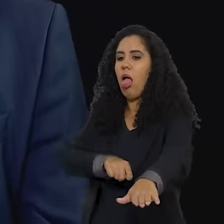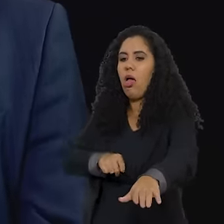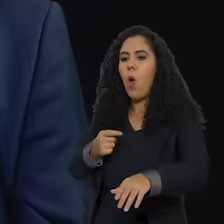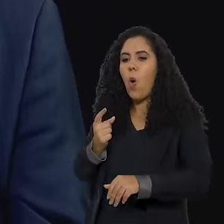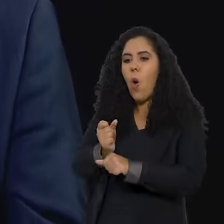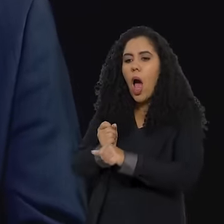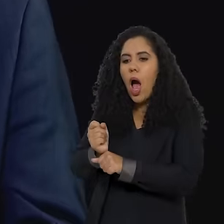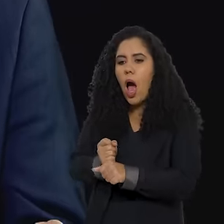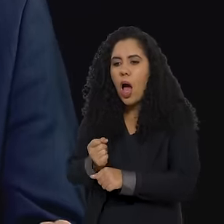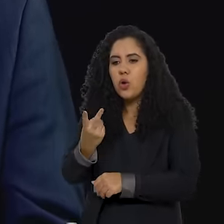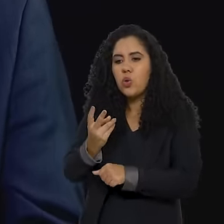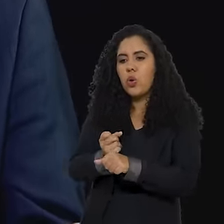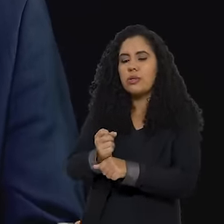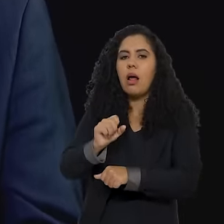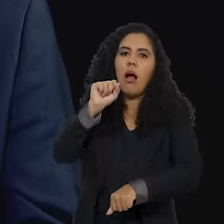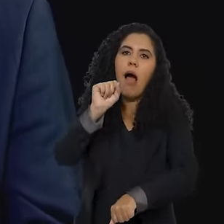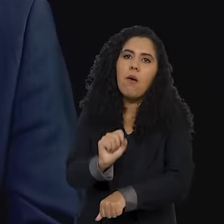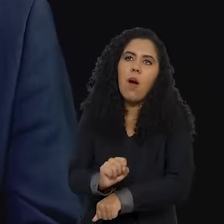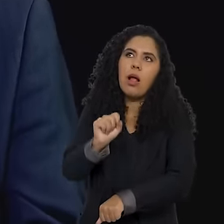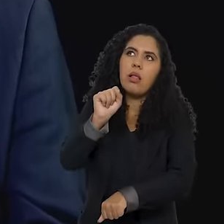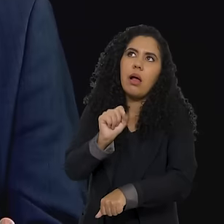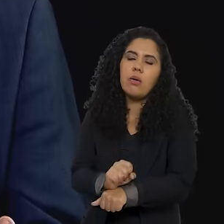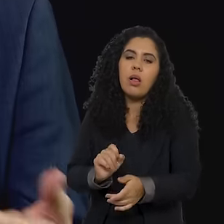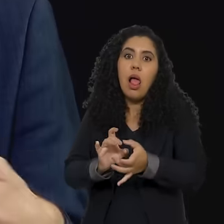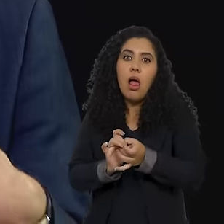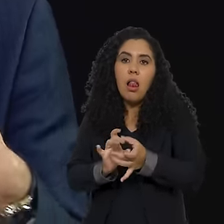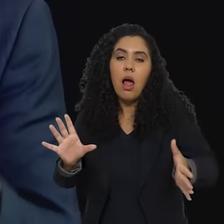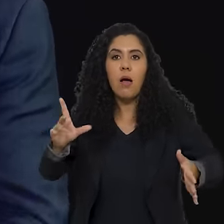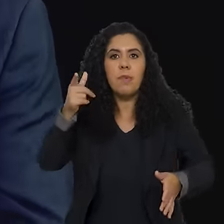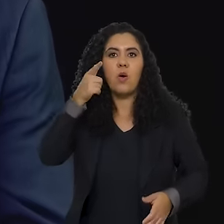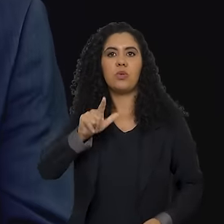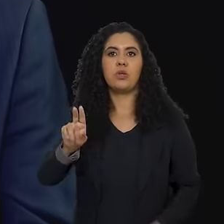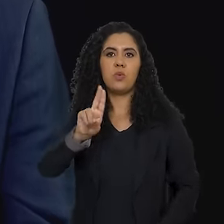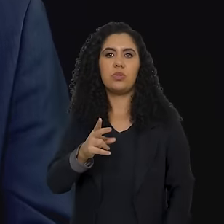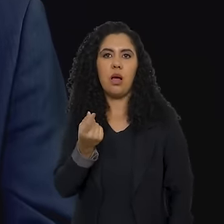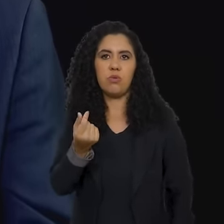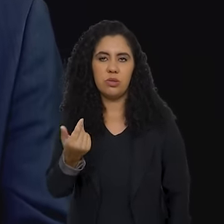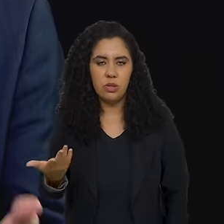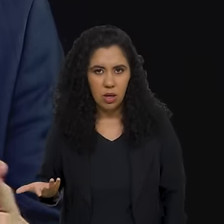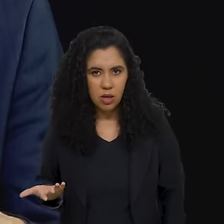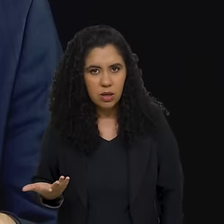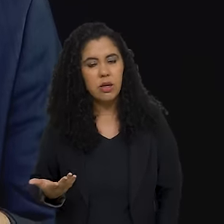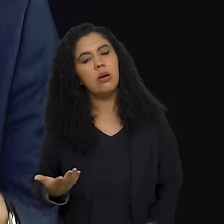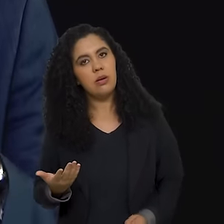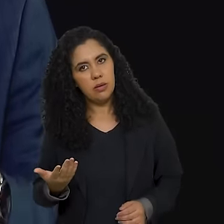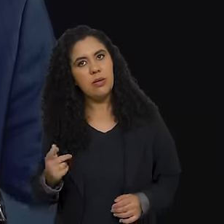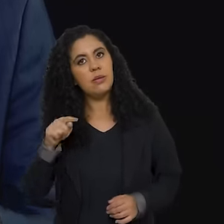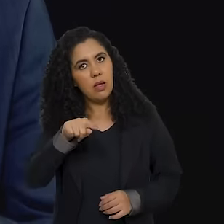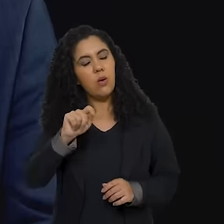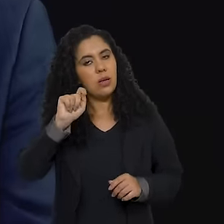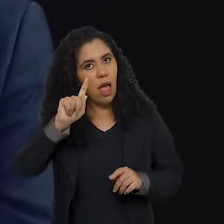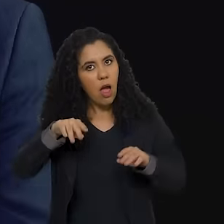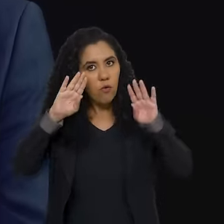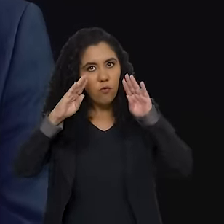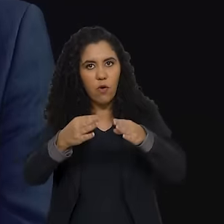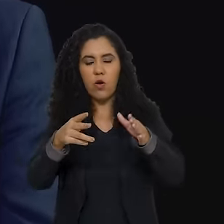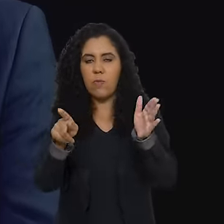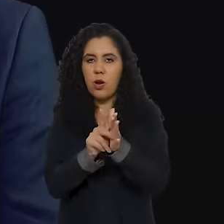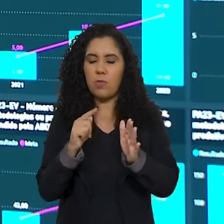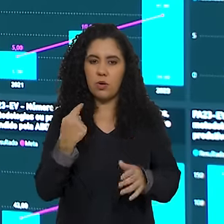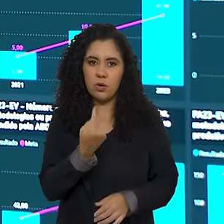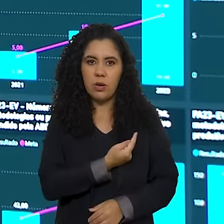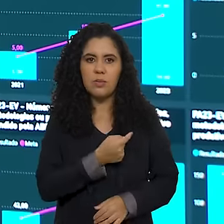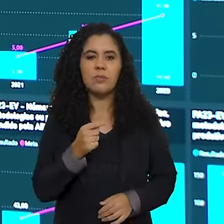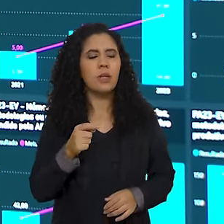anos aguardando uma licença para que um investimento seja realizado. Então, esse também é um foco